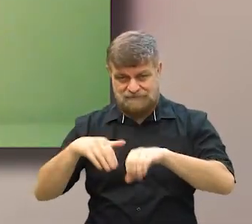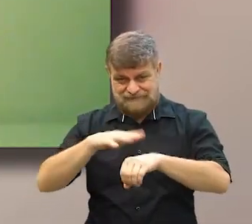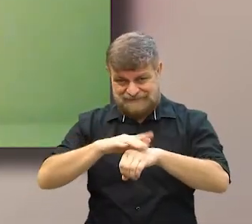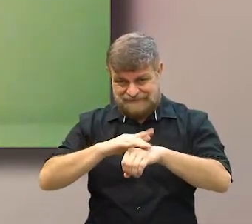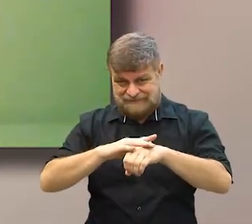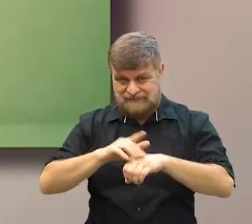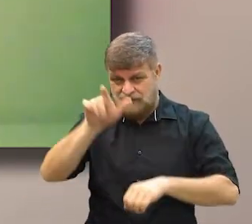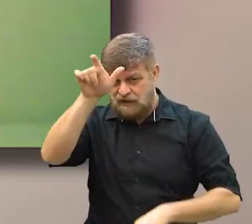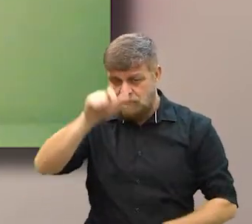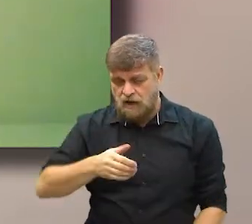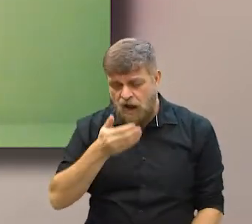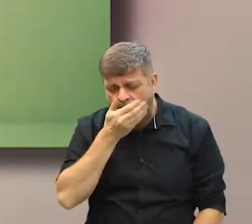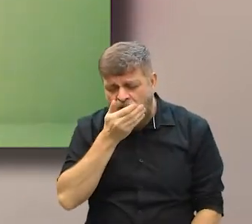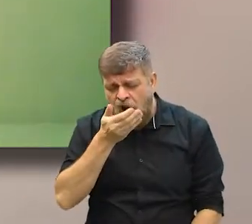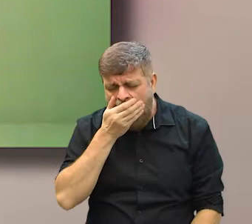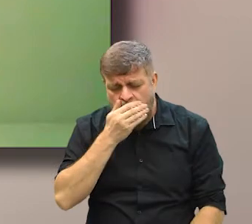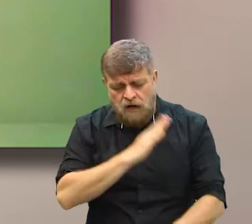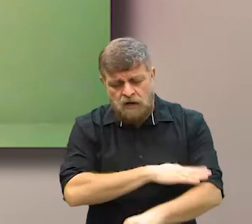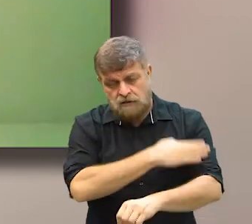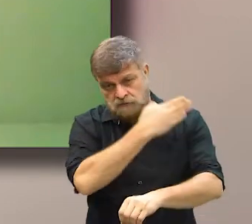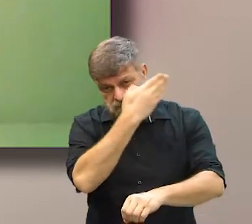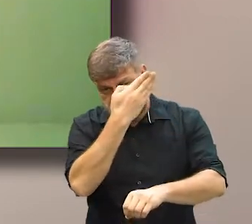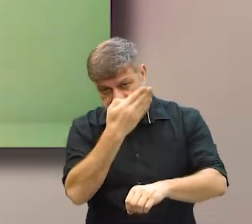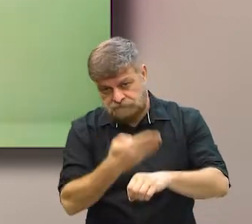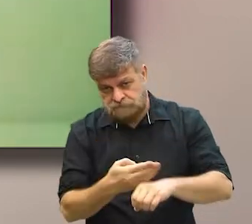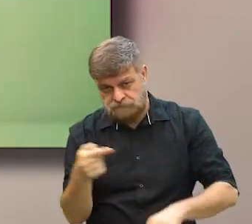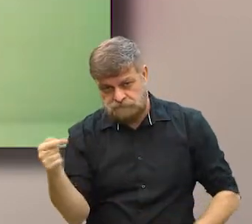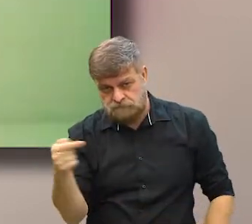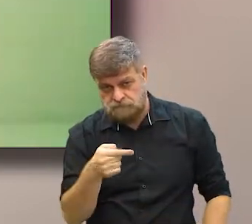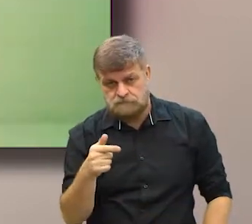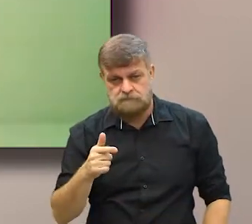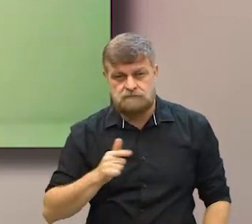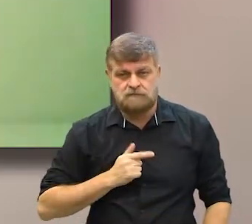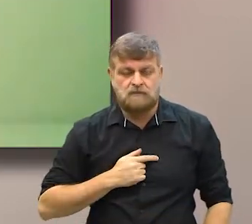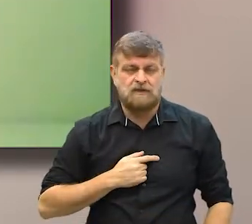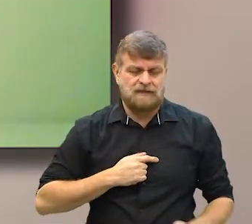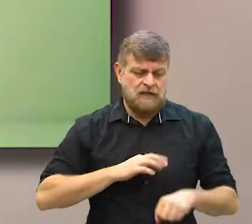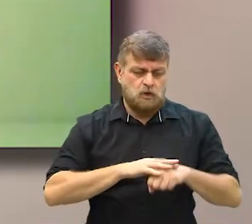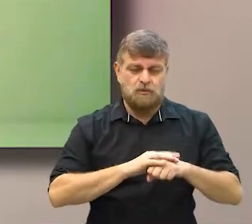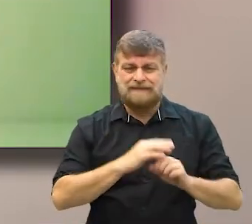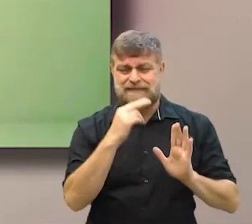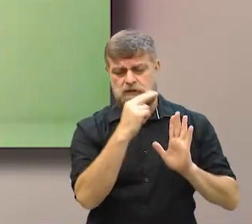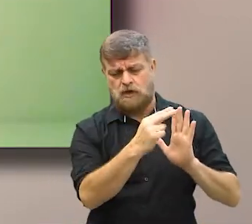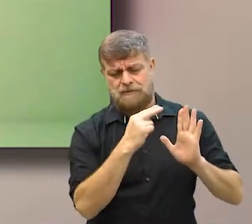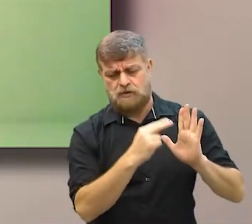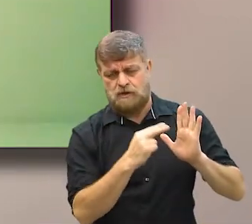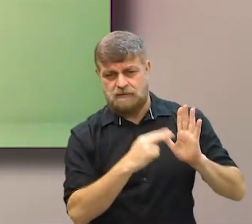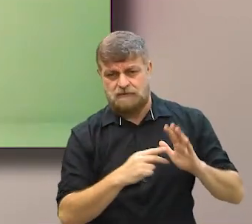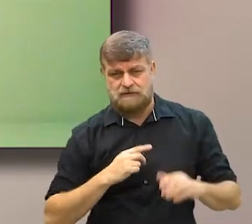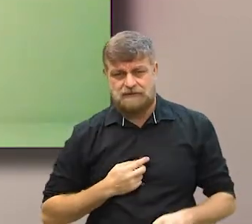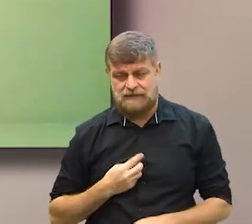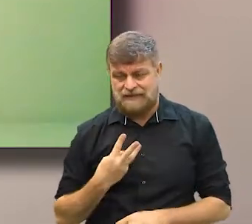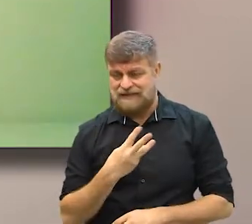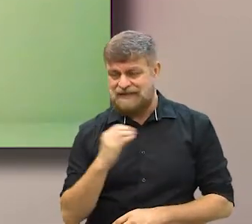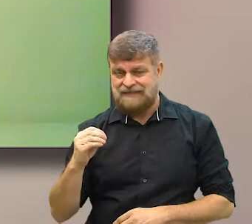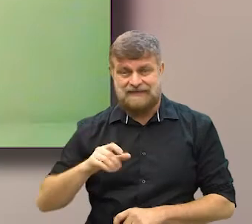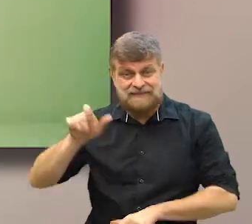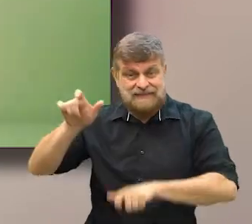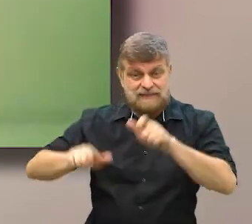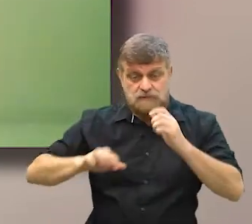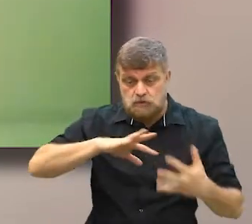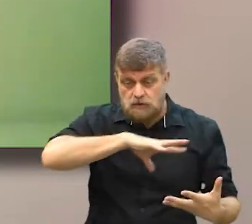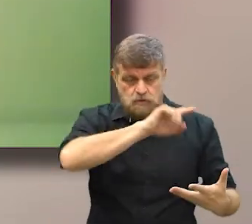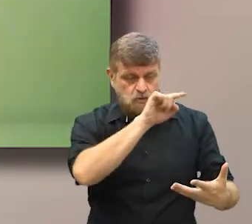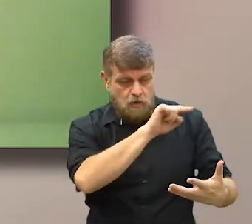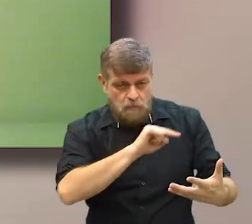Tem doenças de sonolência excessiva diurna, como é a síndrome de Klein-Levin, que tem 200, 300